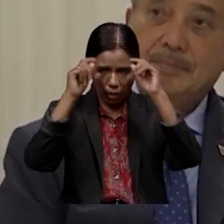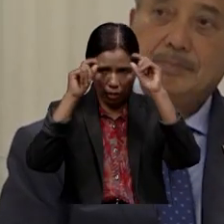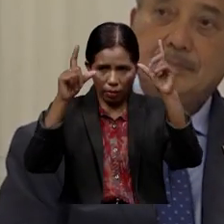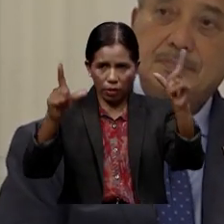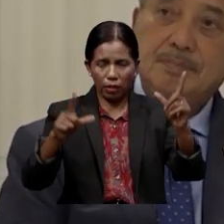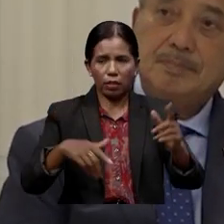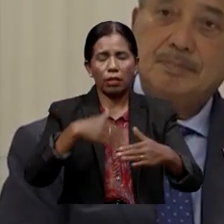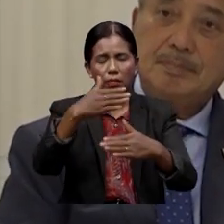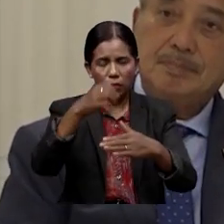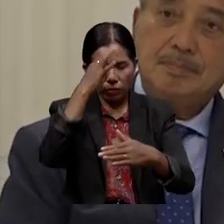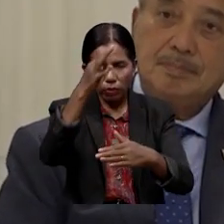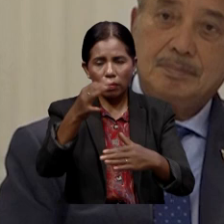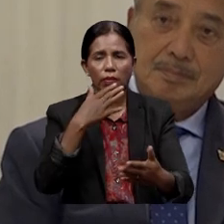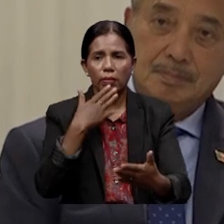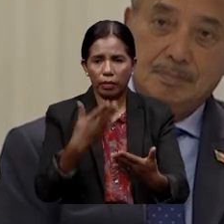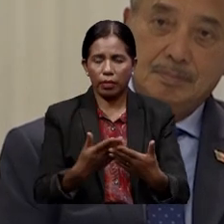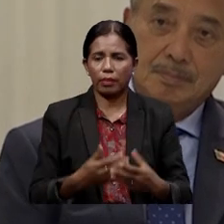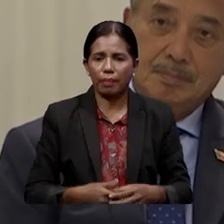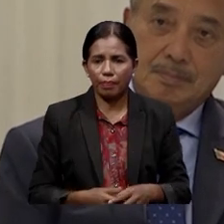mais e melhor no futuro.